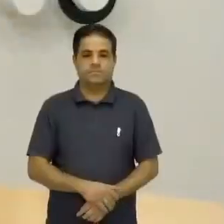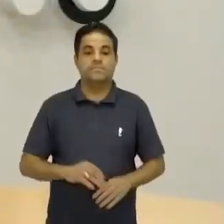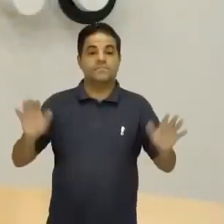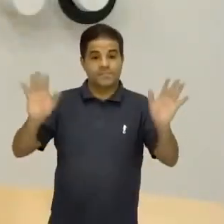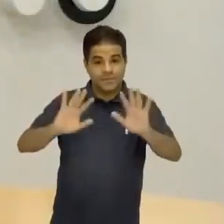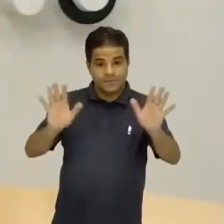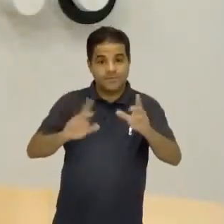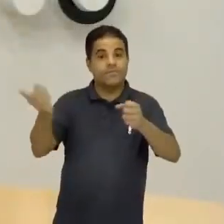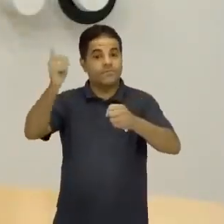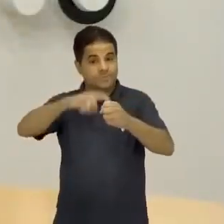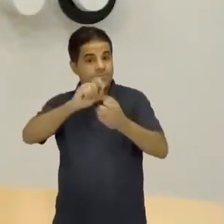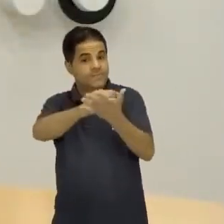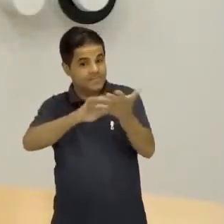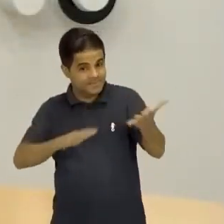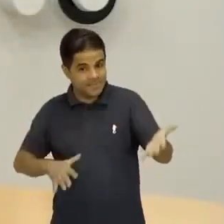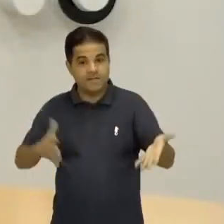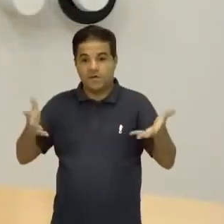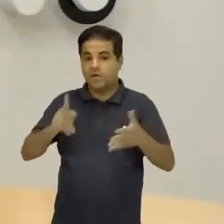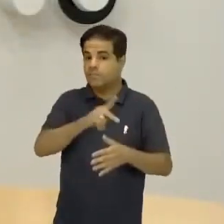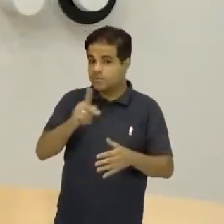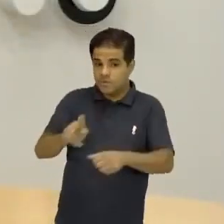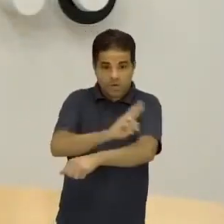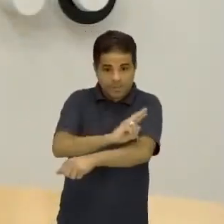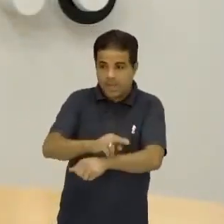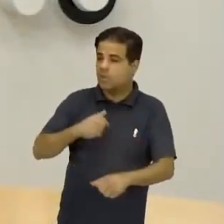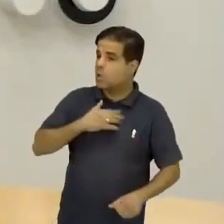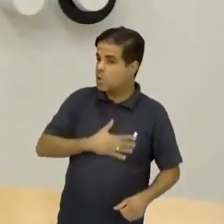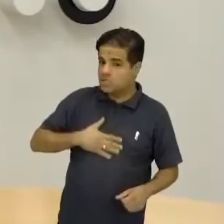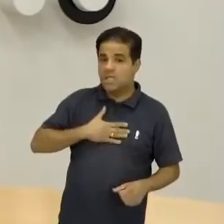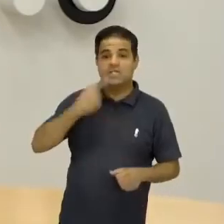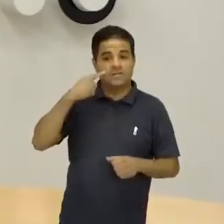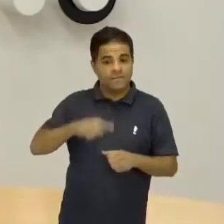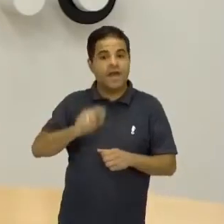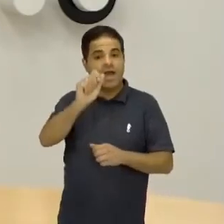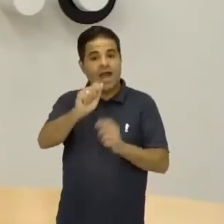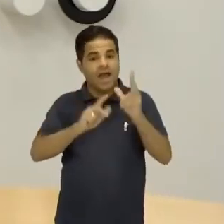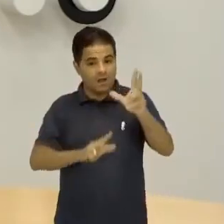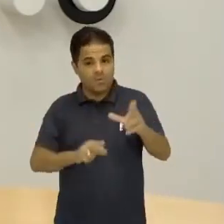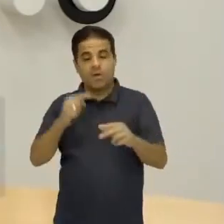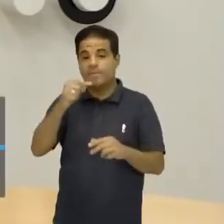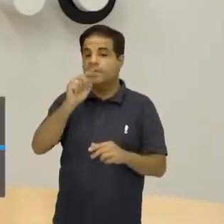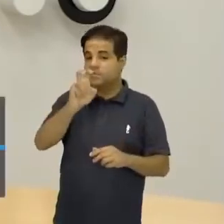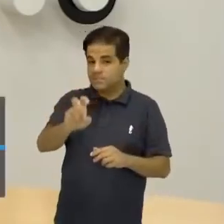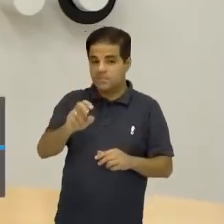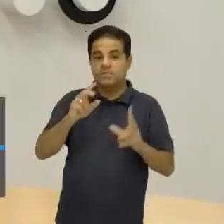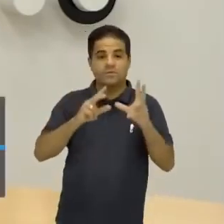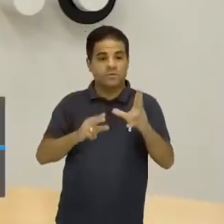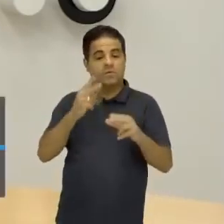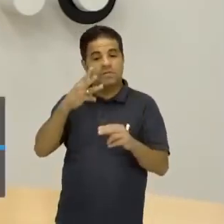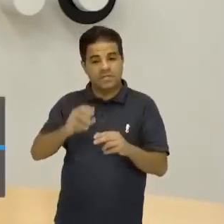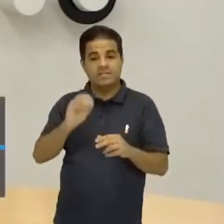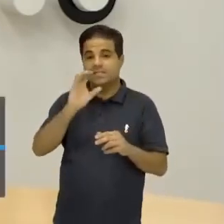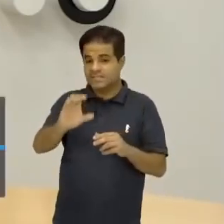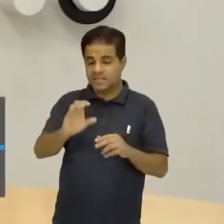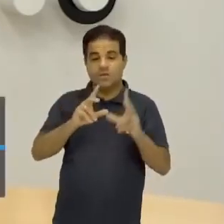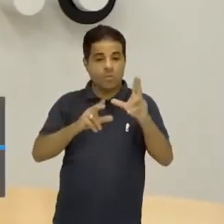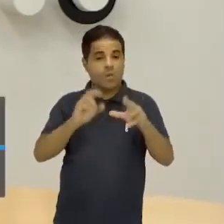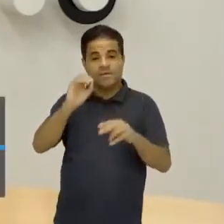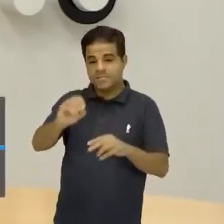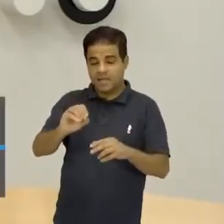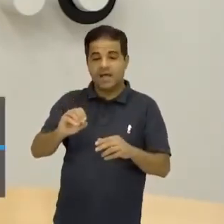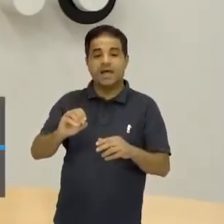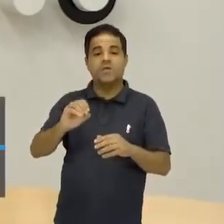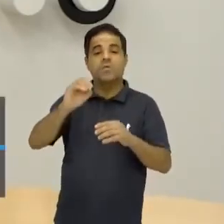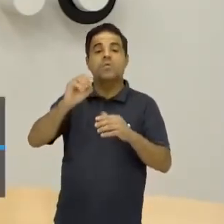Voltamos da atividade, professora Roberta. Olha, gostei de ver. A igual a menos 5, B igual a 30, C igual a 0,